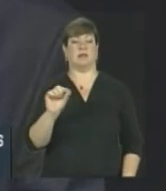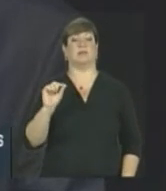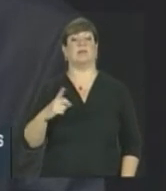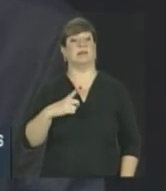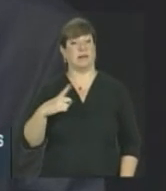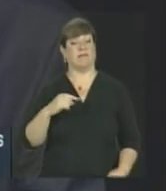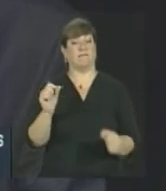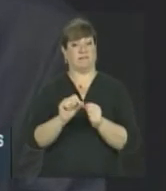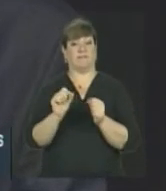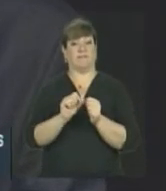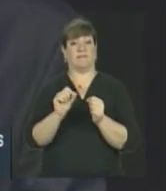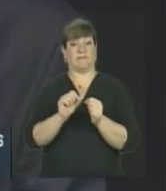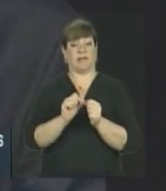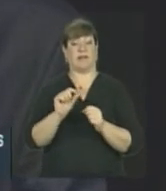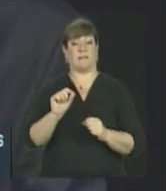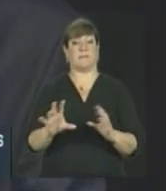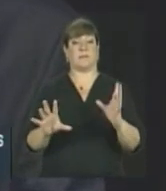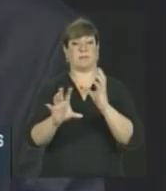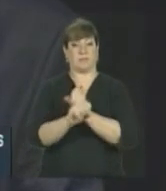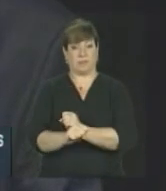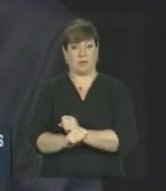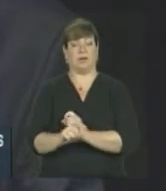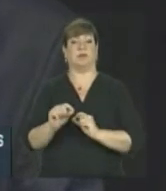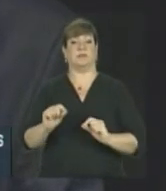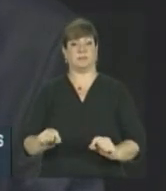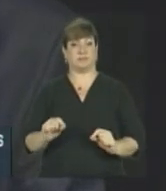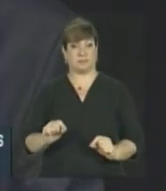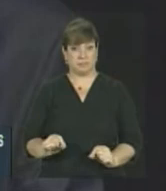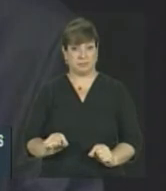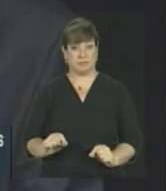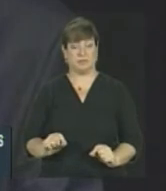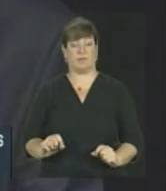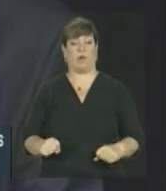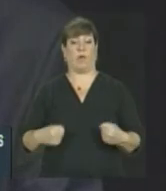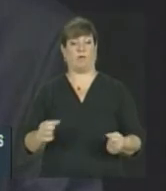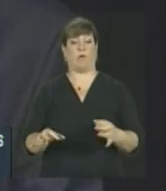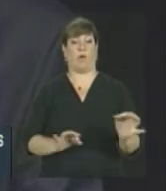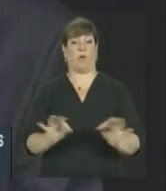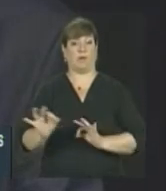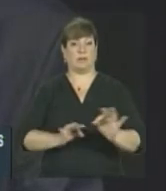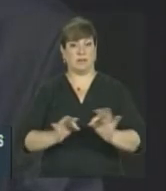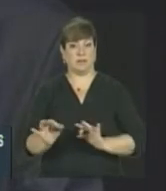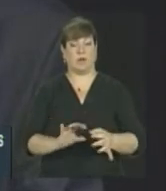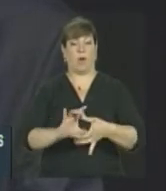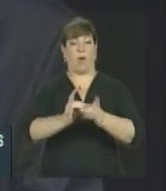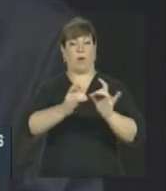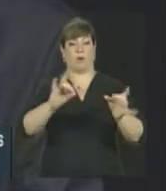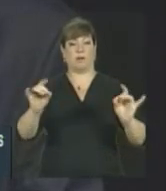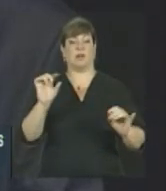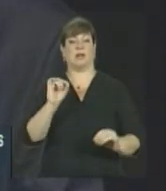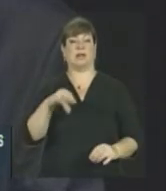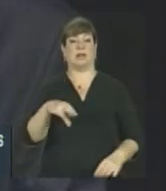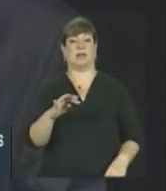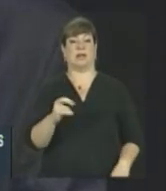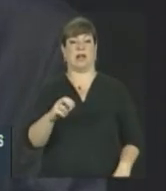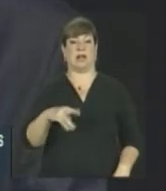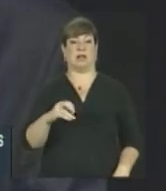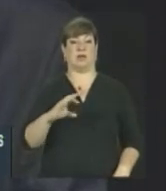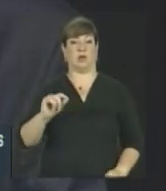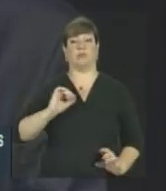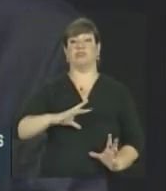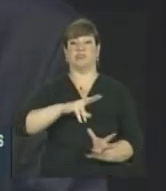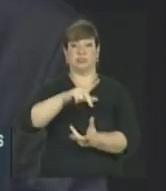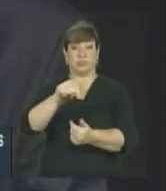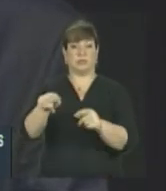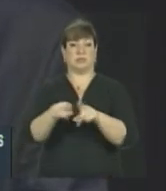exercem, por força da Organização Olímpica Internacional, o